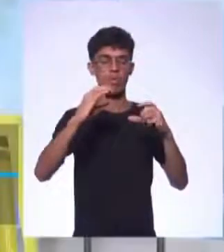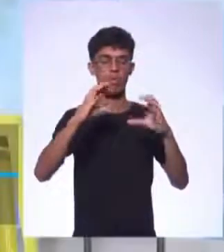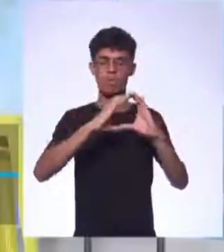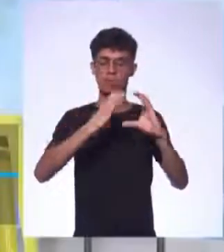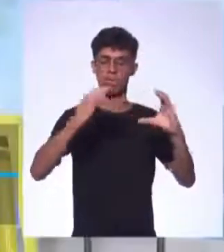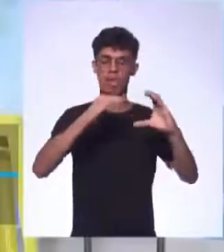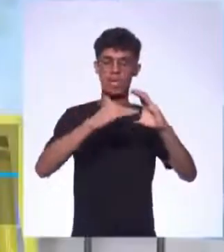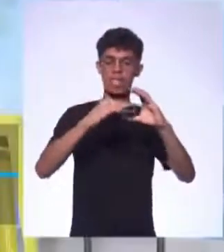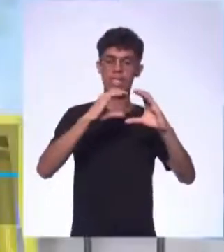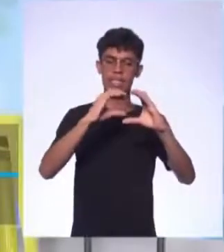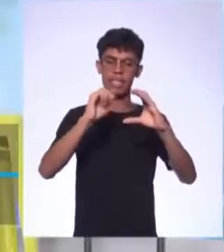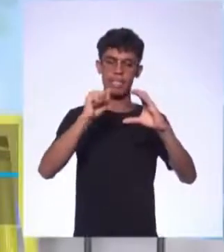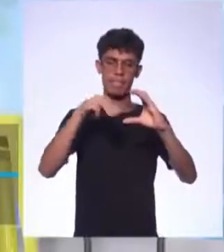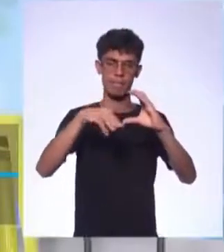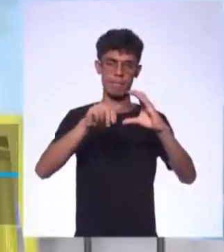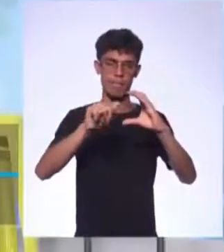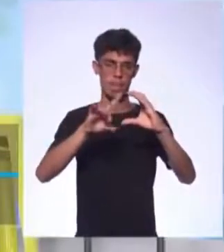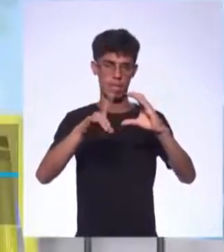vai acontecer?